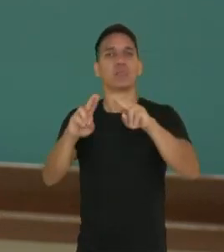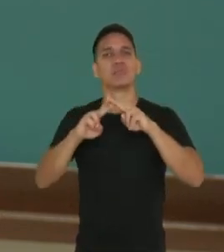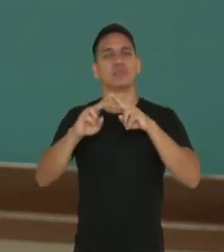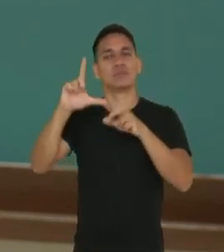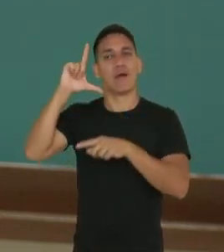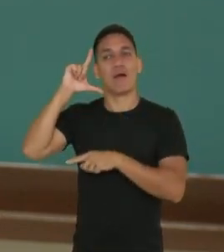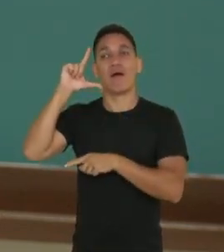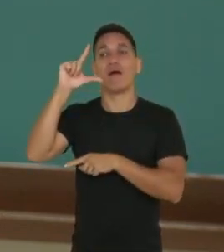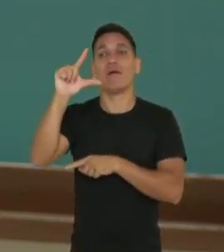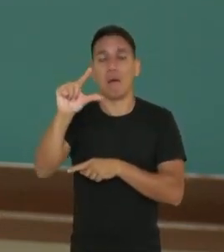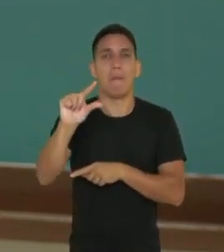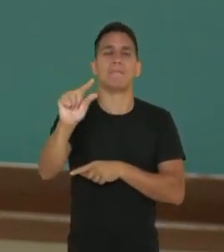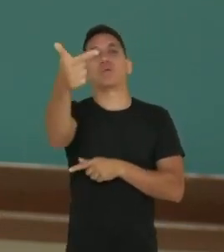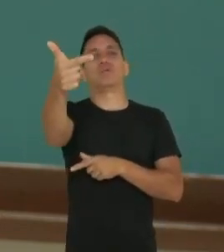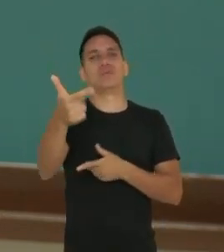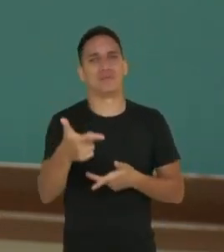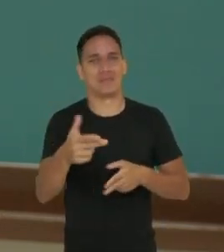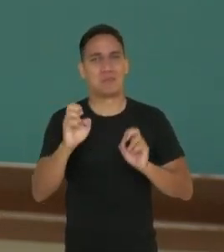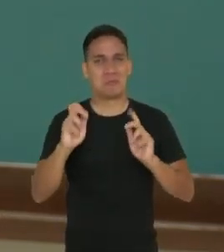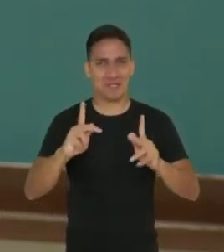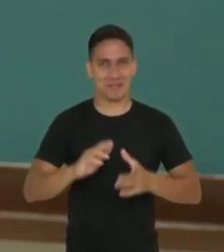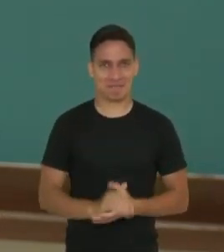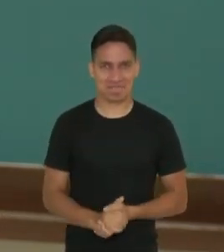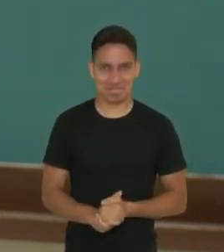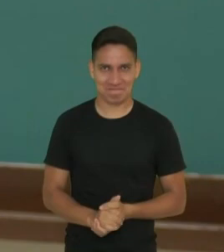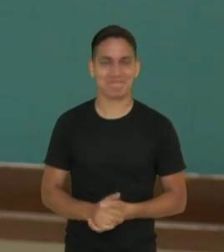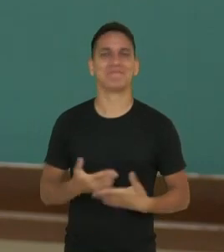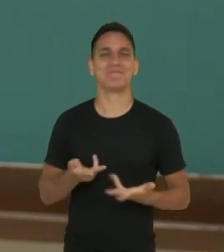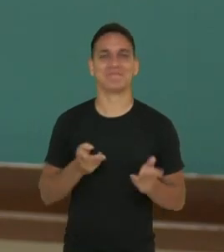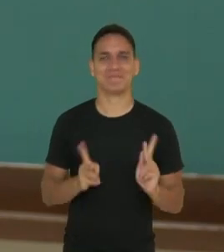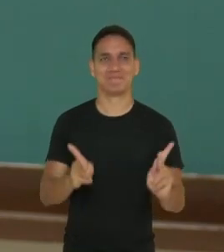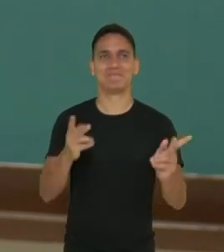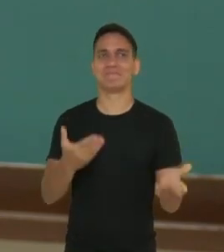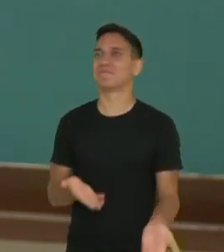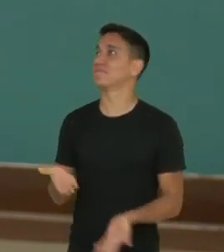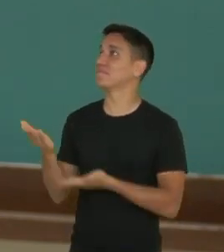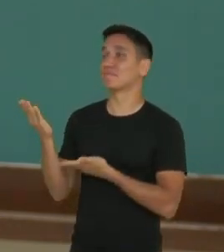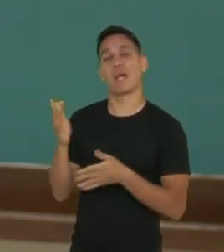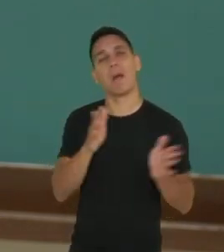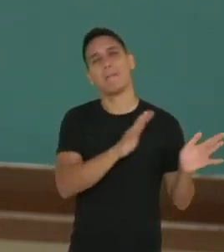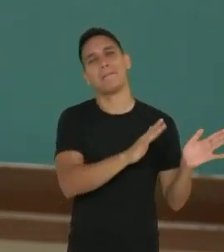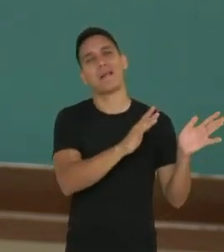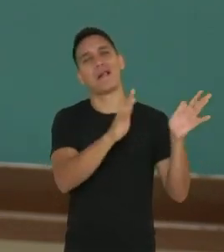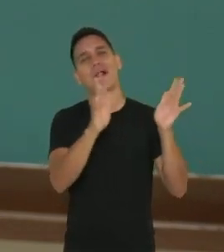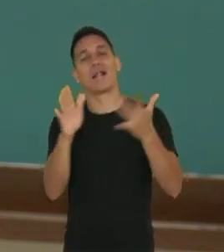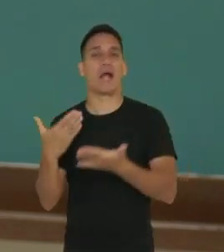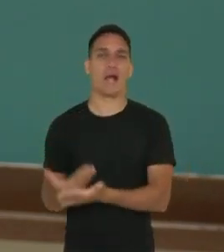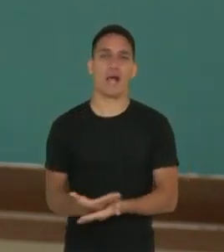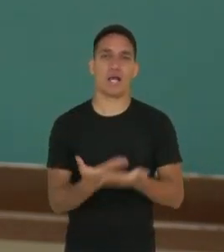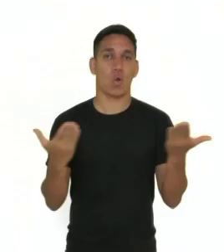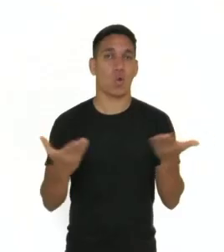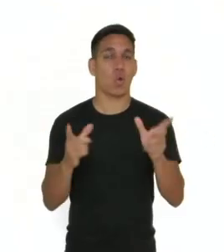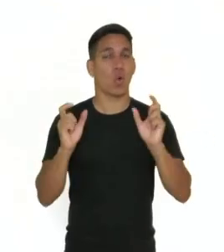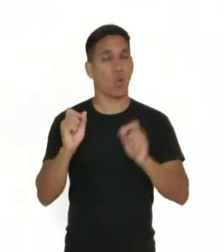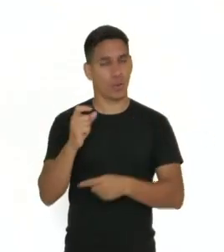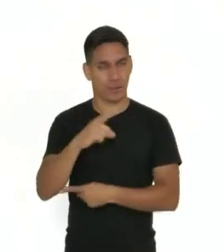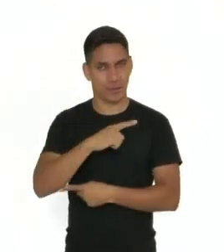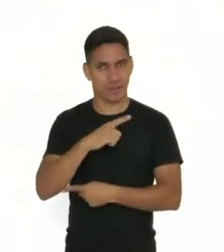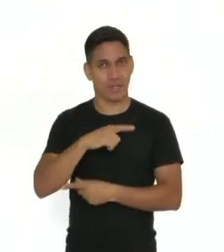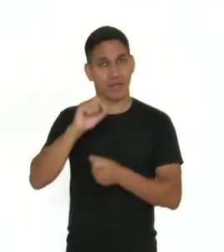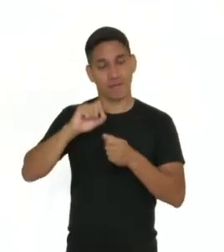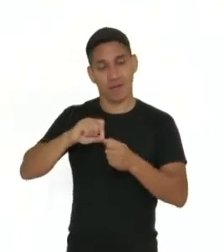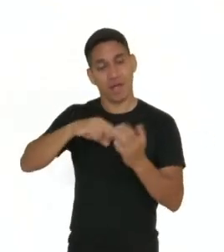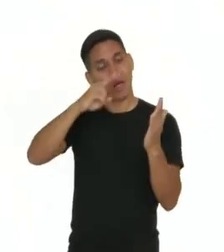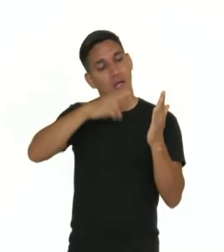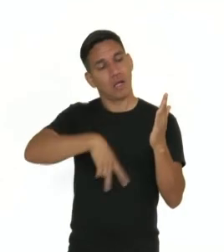cria é totalmente alterada, beleza? Muito bem. E o que nós fizemos durante a nossa aula? Olha lá, fizemos a